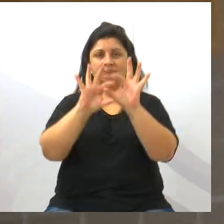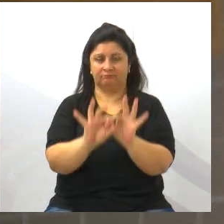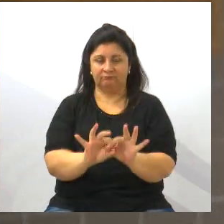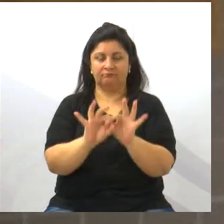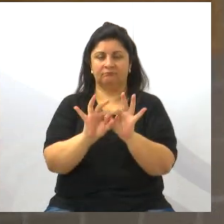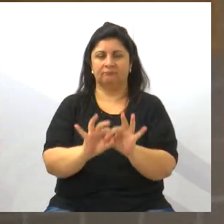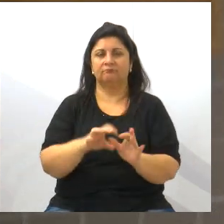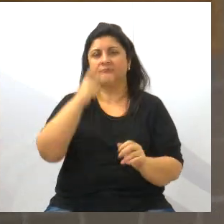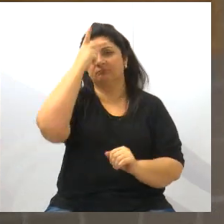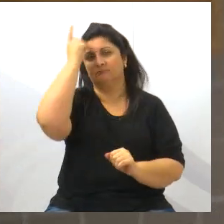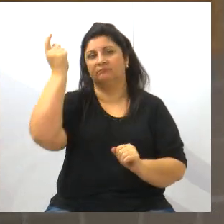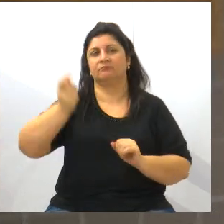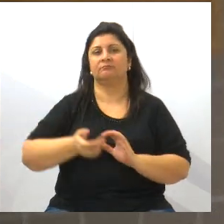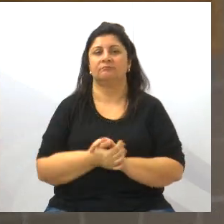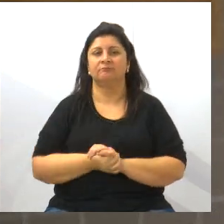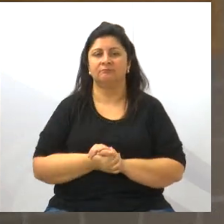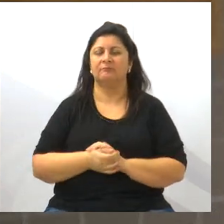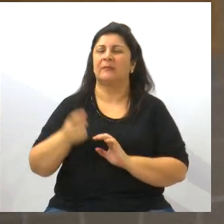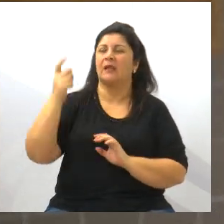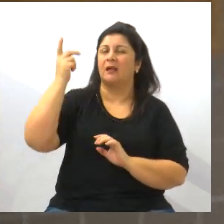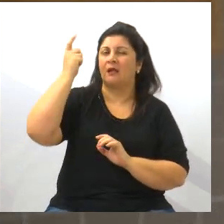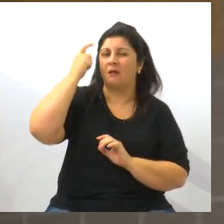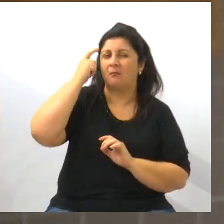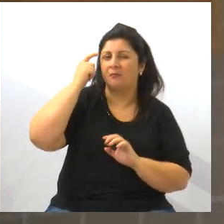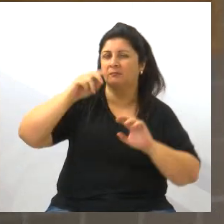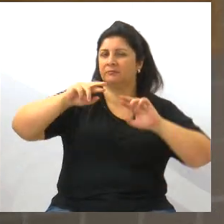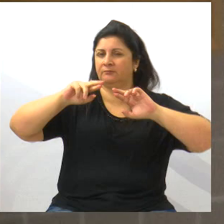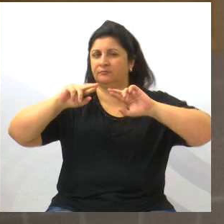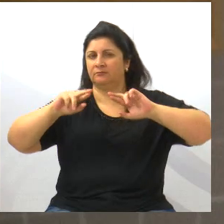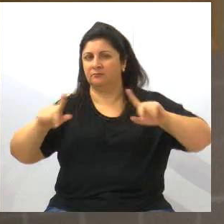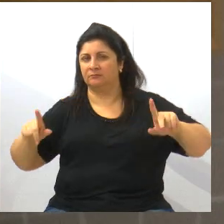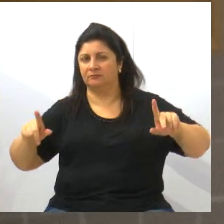as pessoas que pensam diferente, que pode